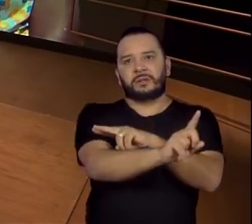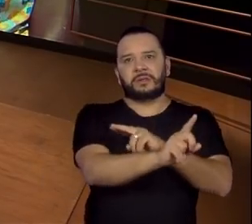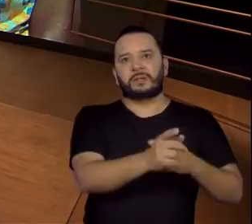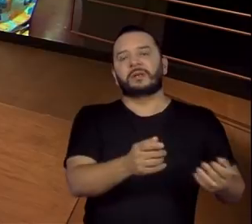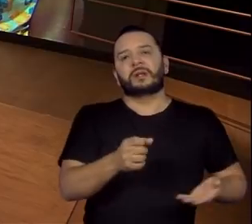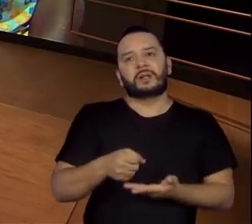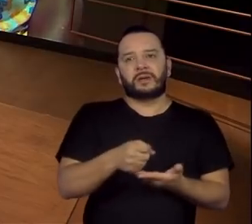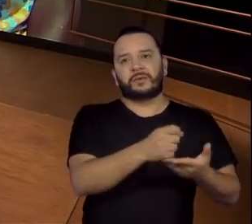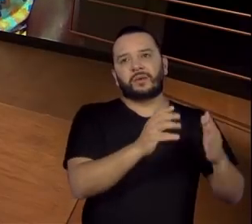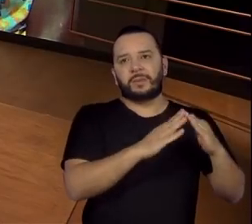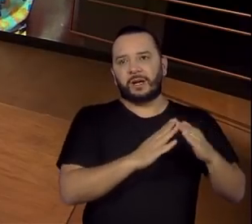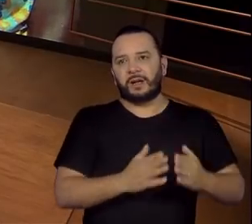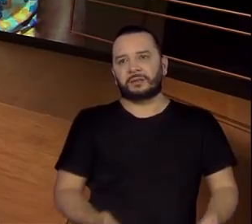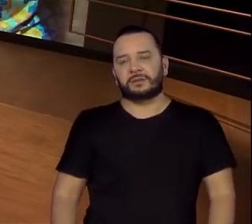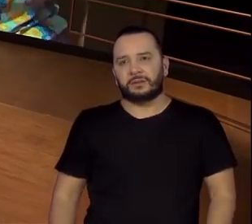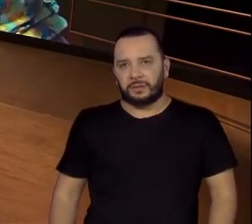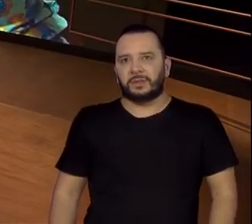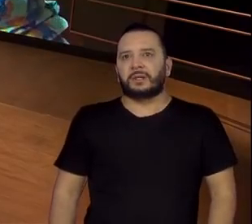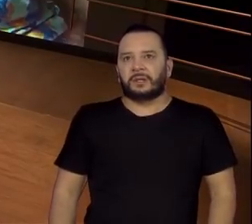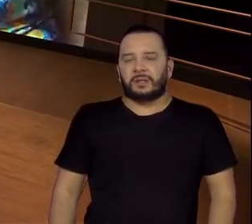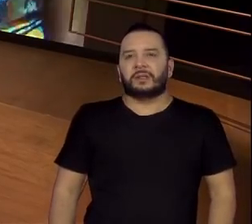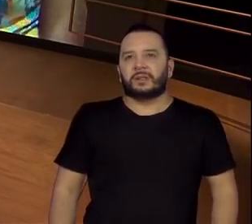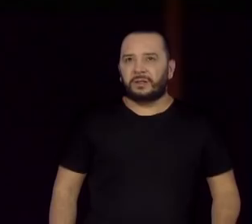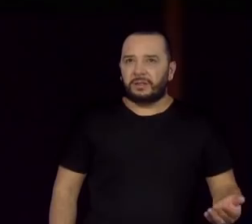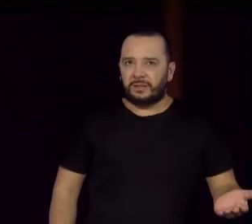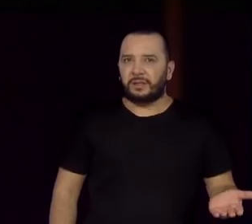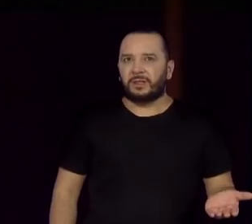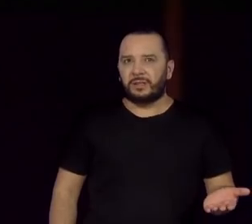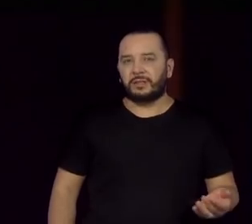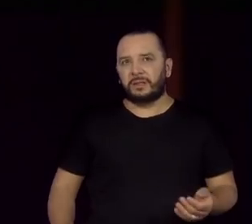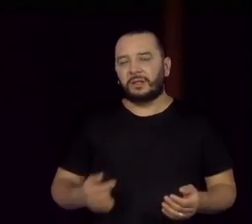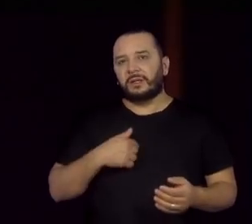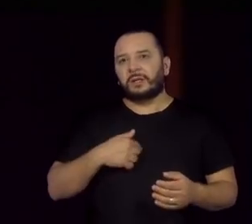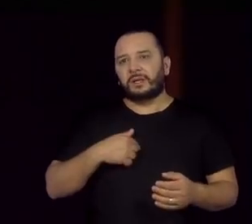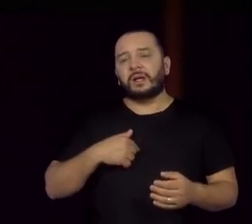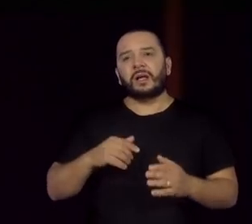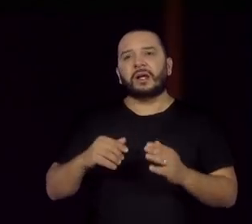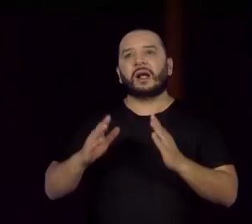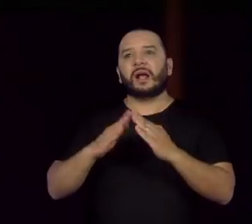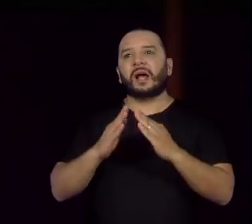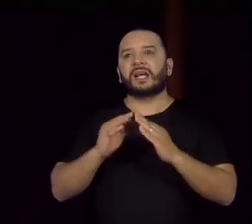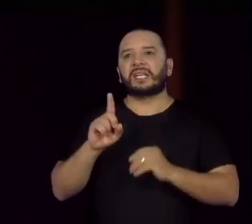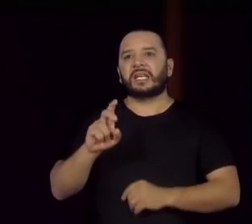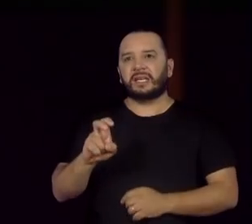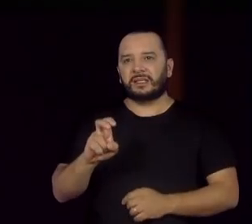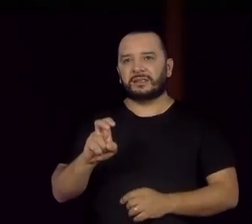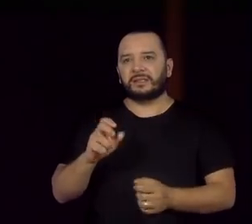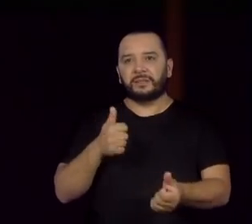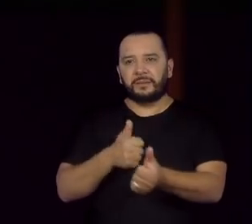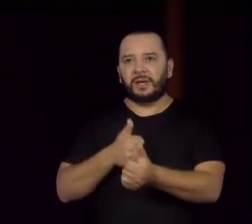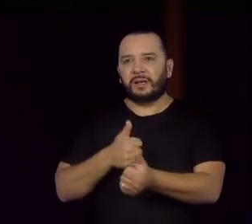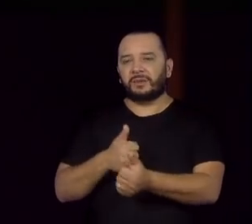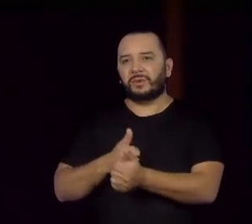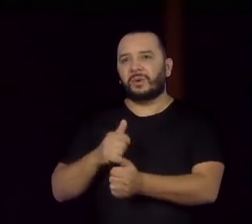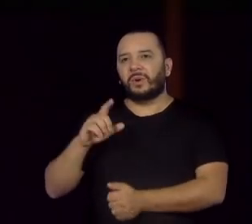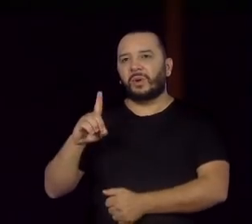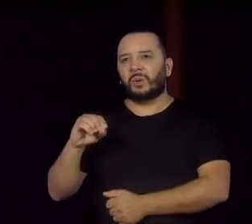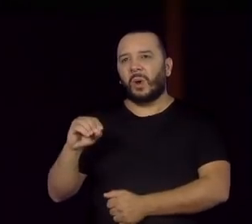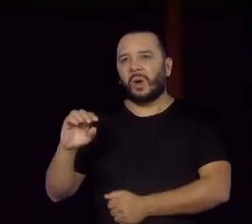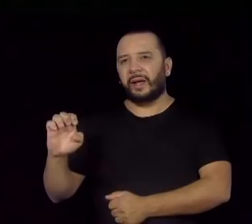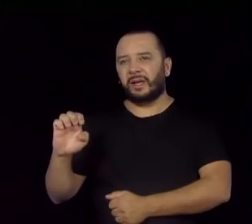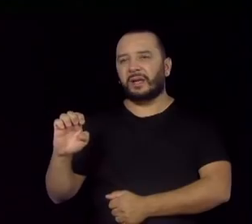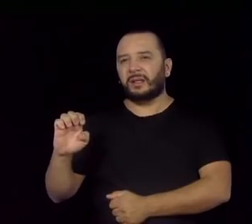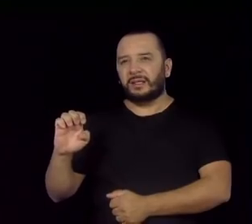15. Qualquer coisa eles levavam lá para a Praça 15. Toicói, uma coisa dessa.